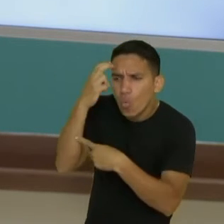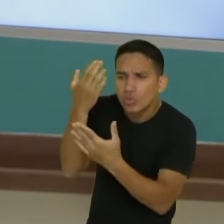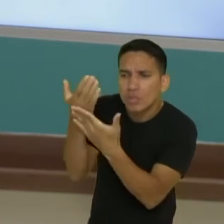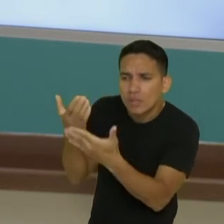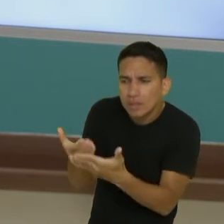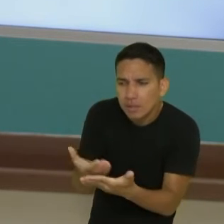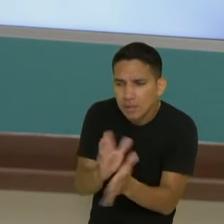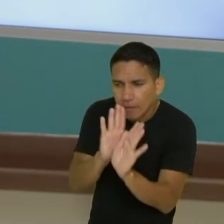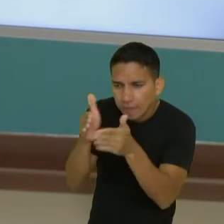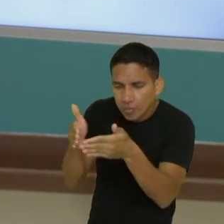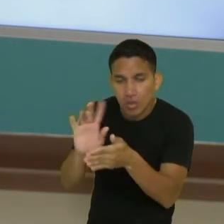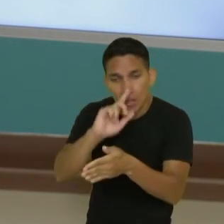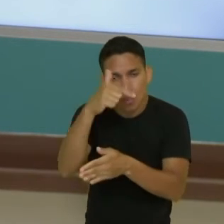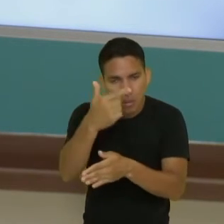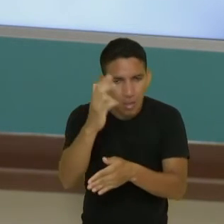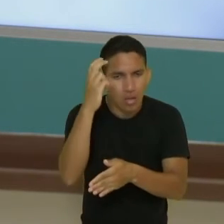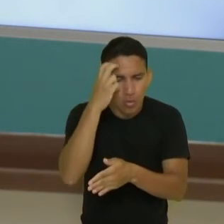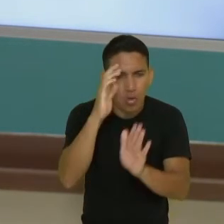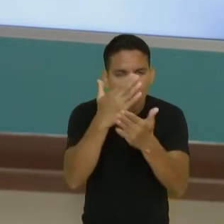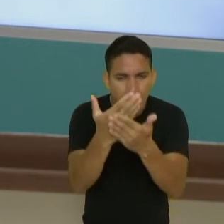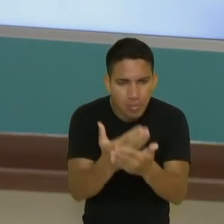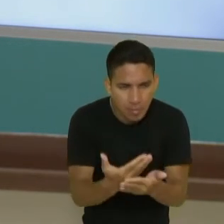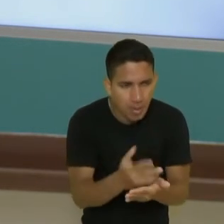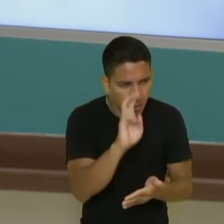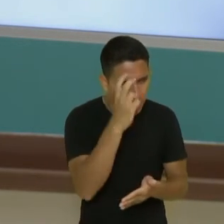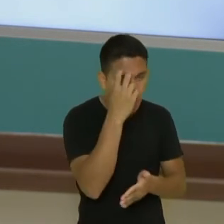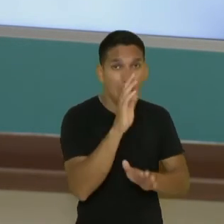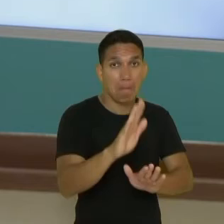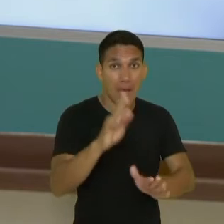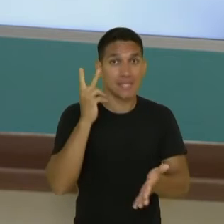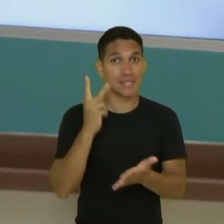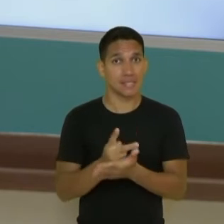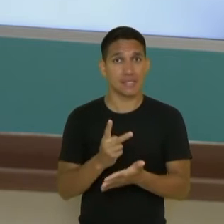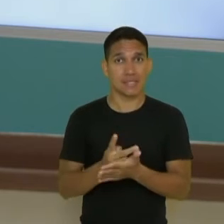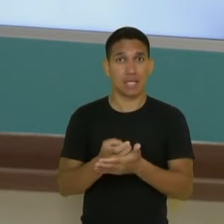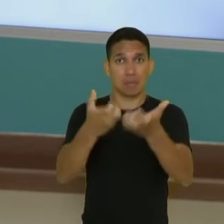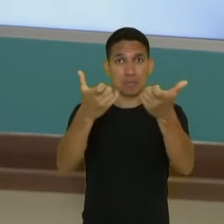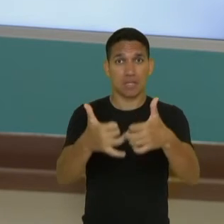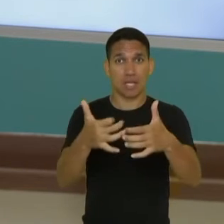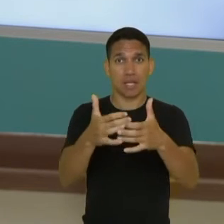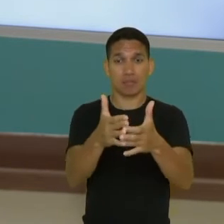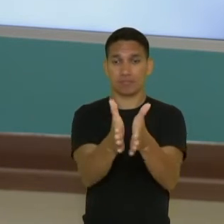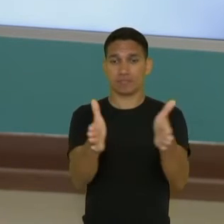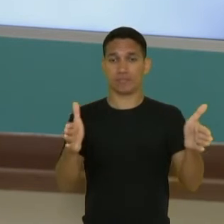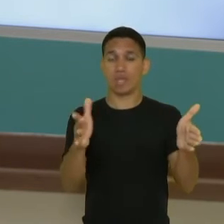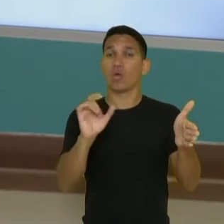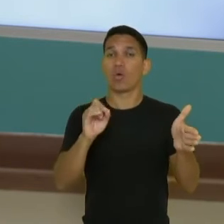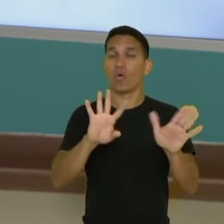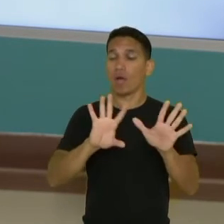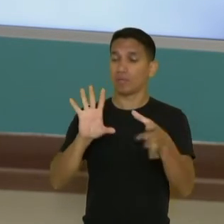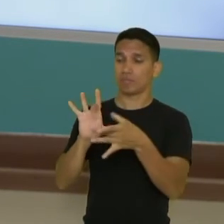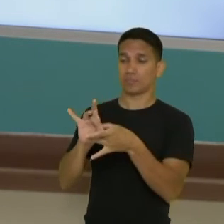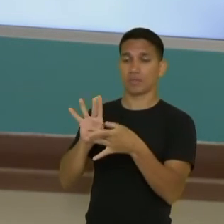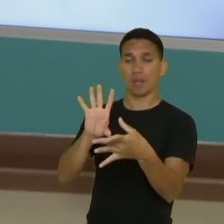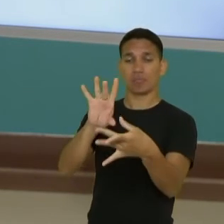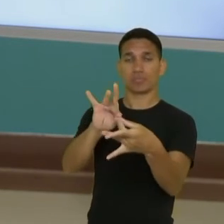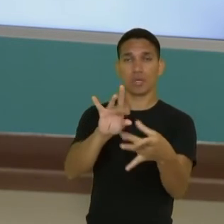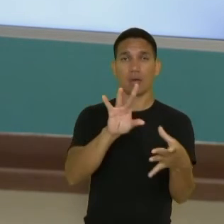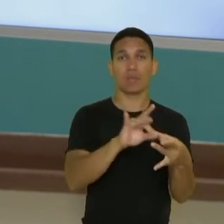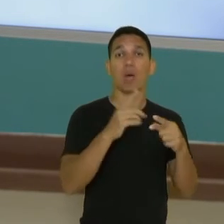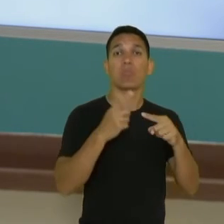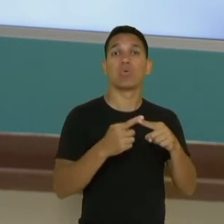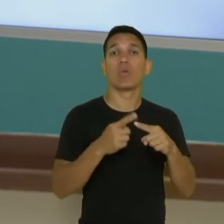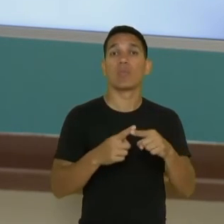si. No entanto, nos referimos sempre nesse sentido a uma visão particularista, pois cada cultura